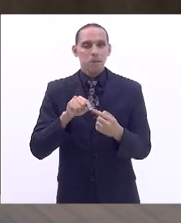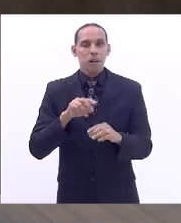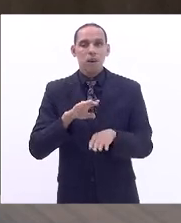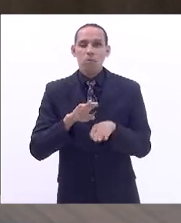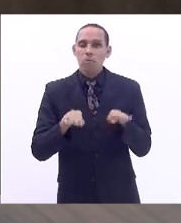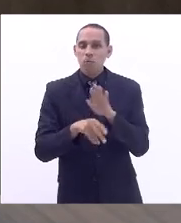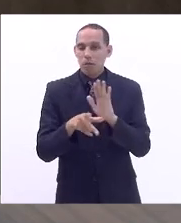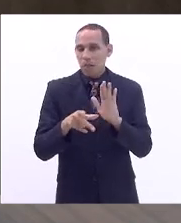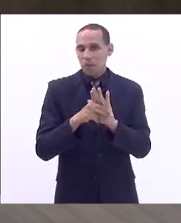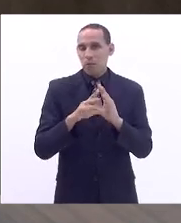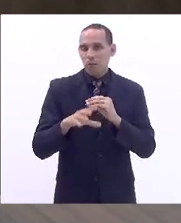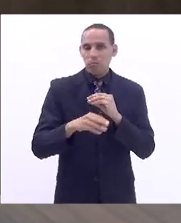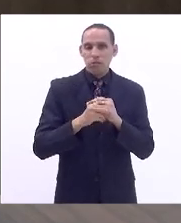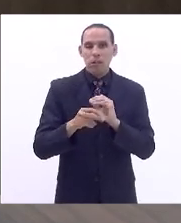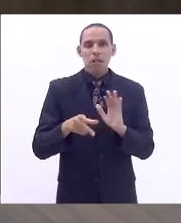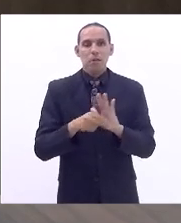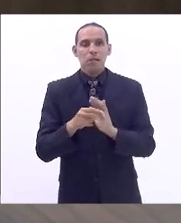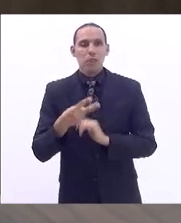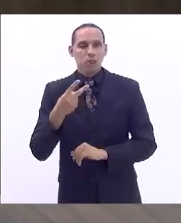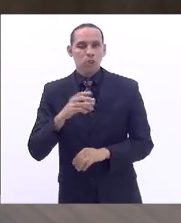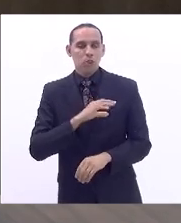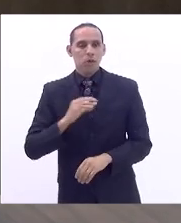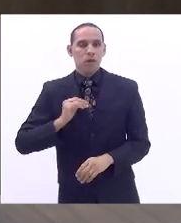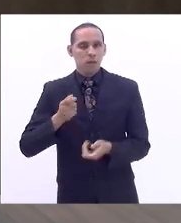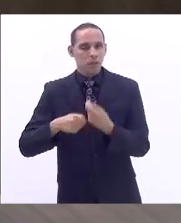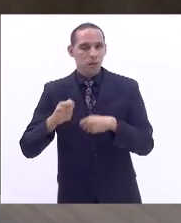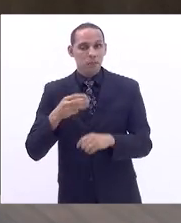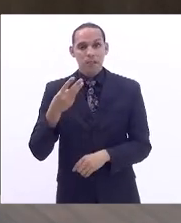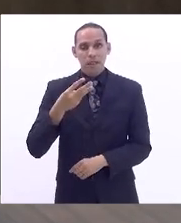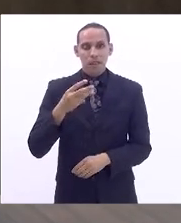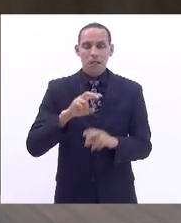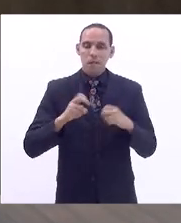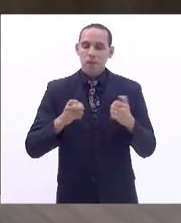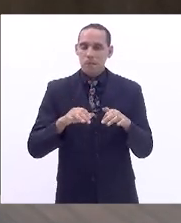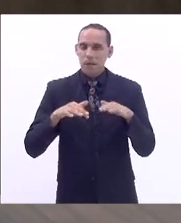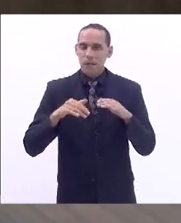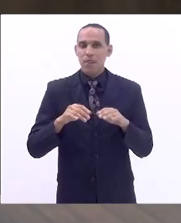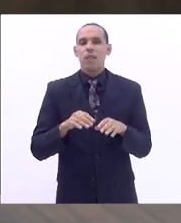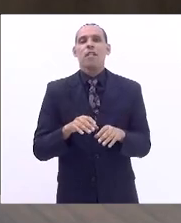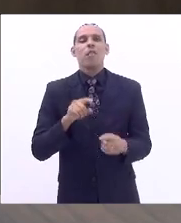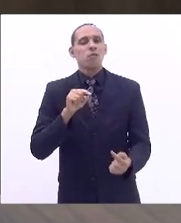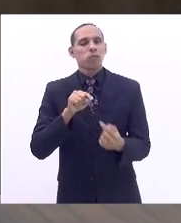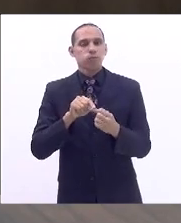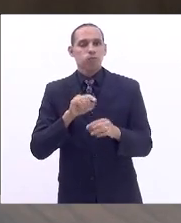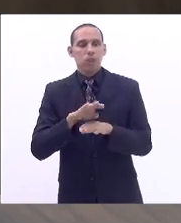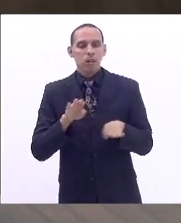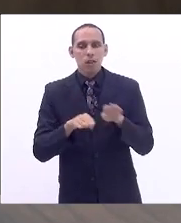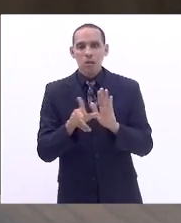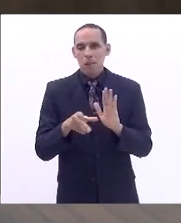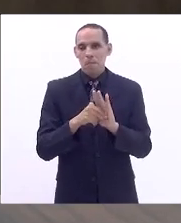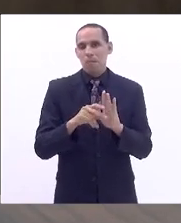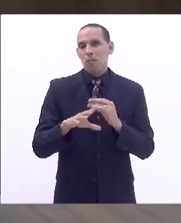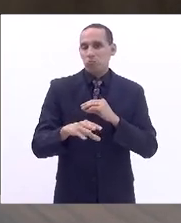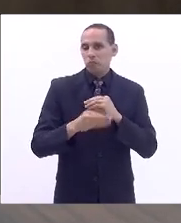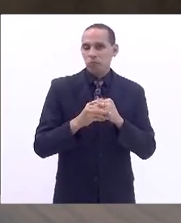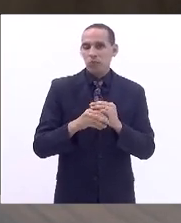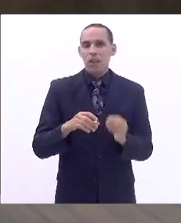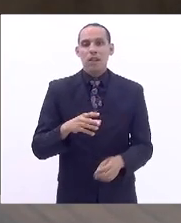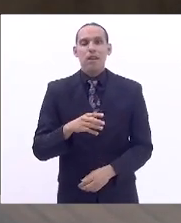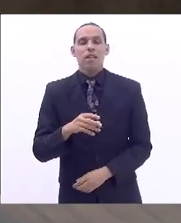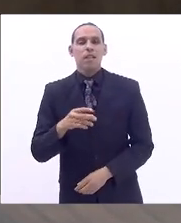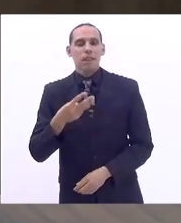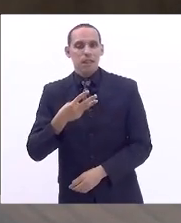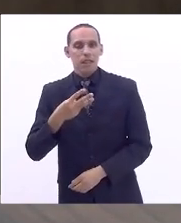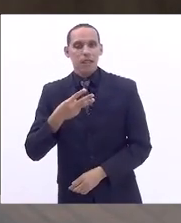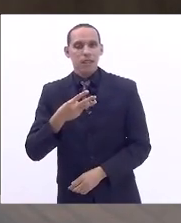aglutinativas emendas dois da comissão de economia e três de plenário favorável ao surgimento aglutinativas emendas três da comissão de economia e